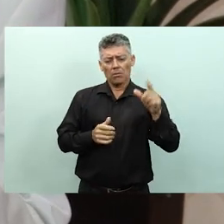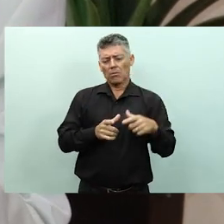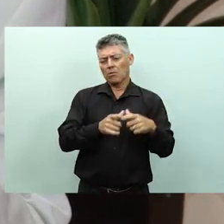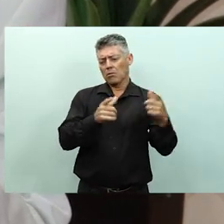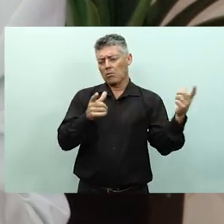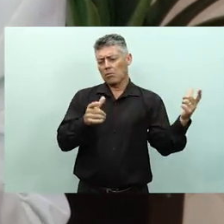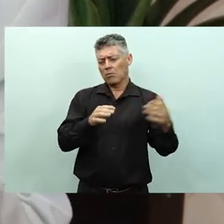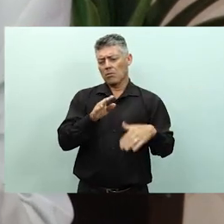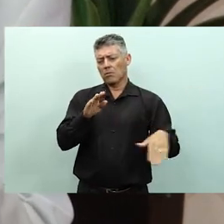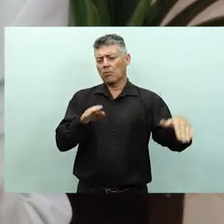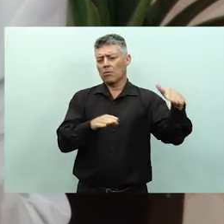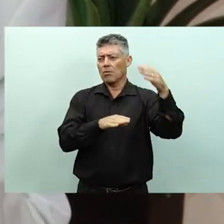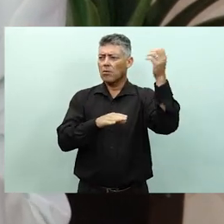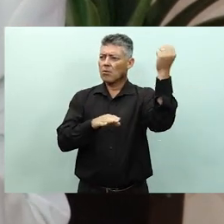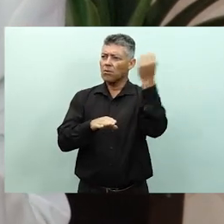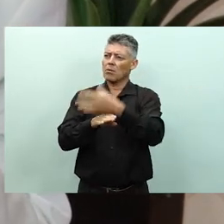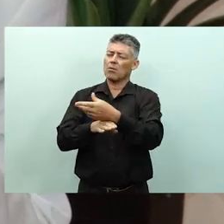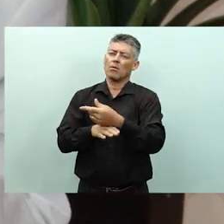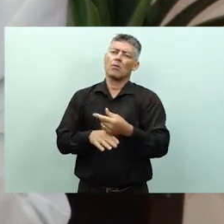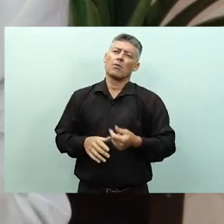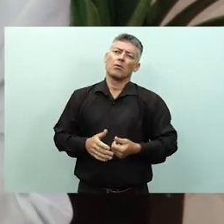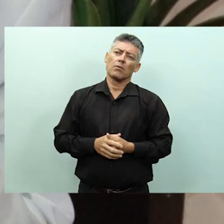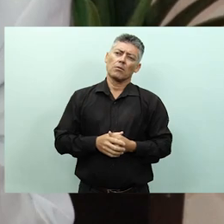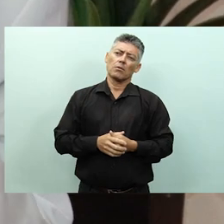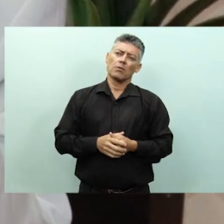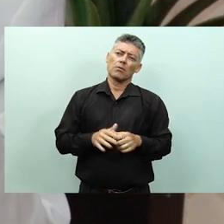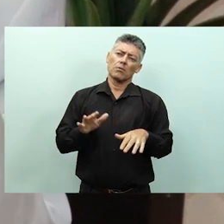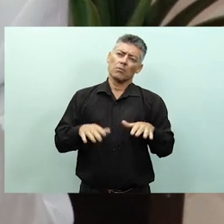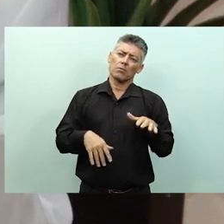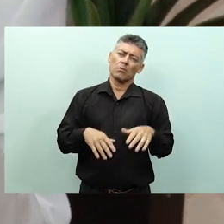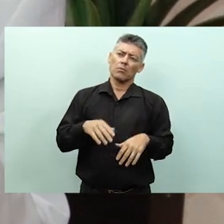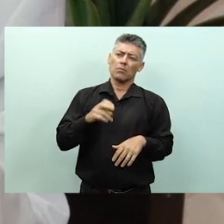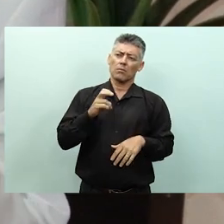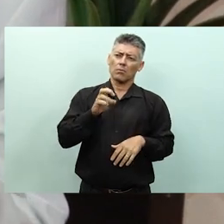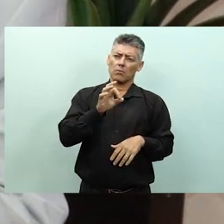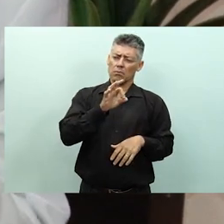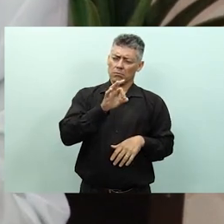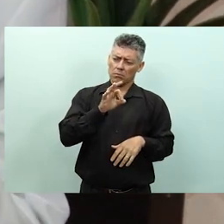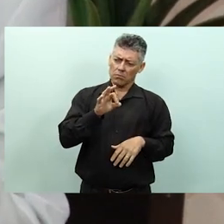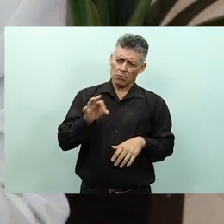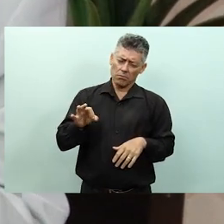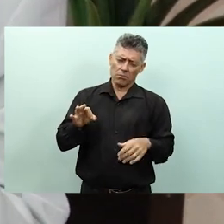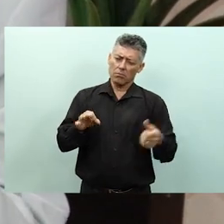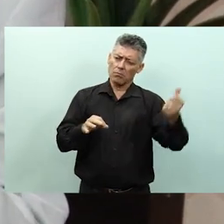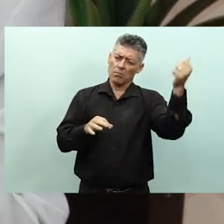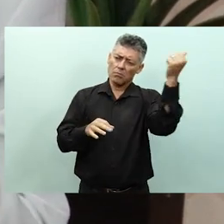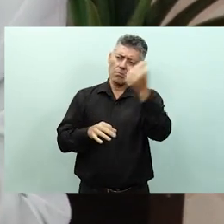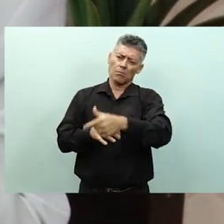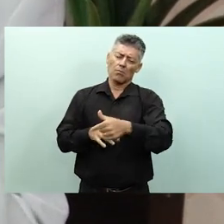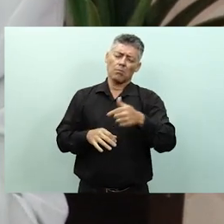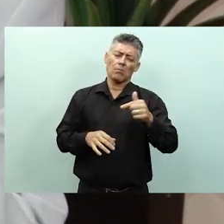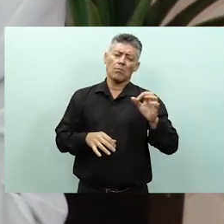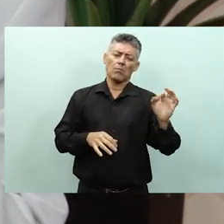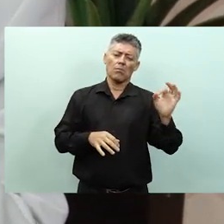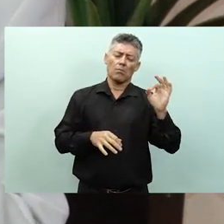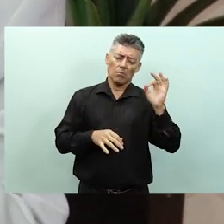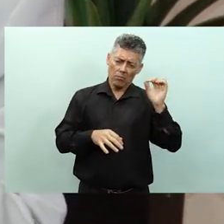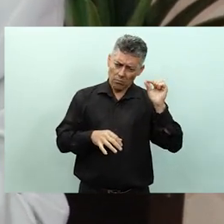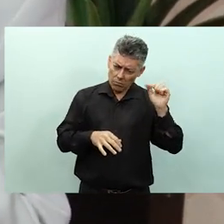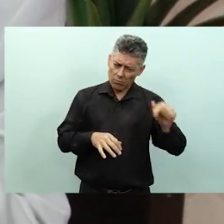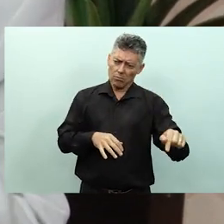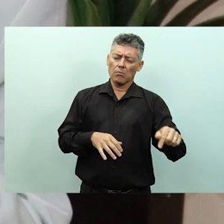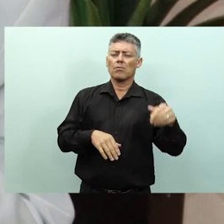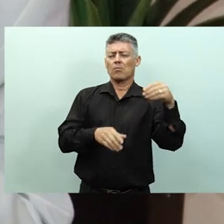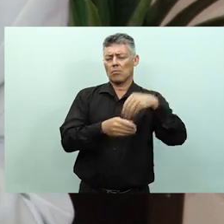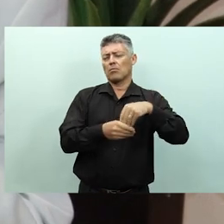elasteceu. Ela venceu a eleição por algo em torno de 5% ou 70 mil votos. Ela ganhou por